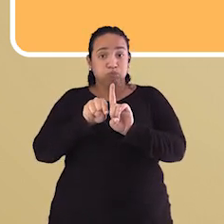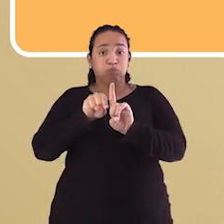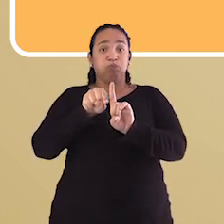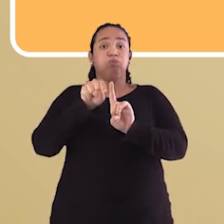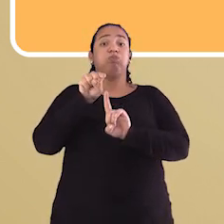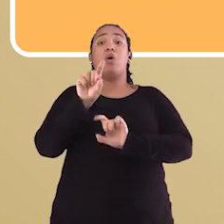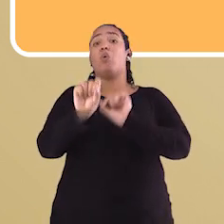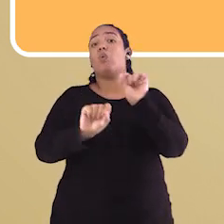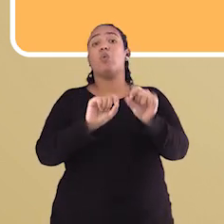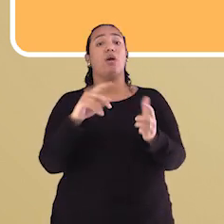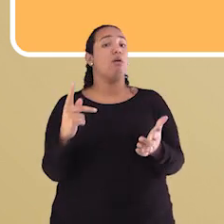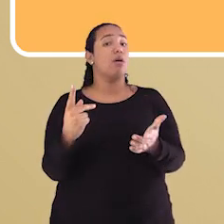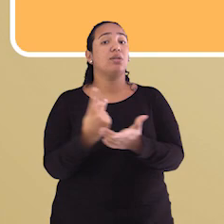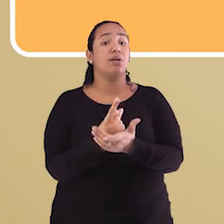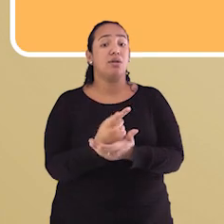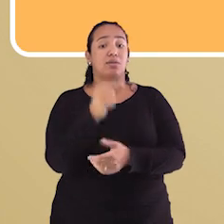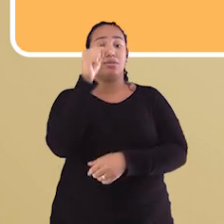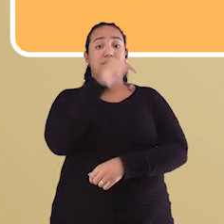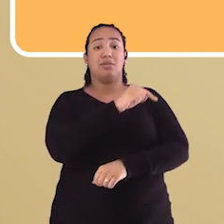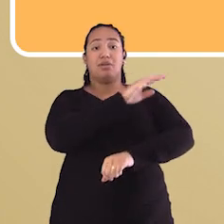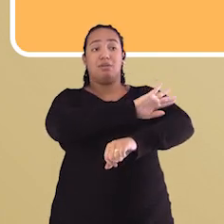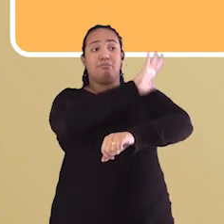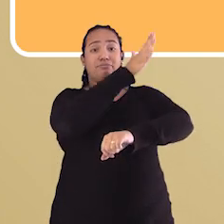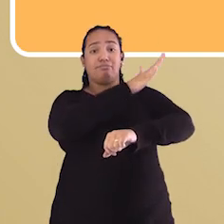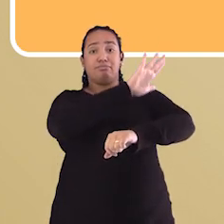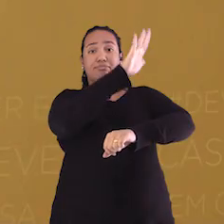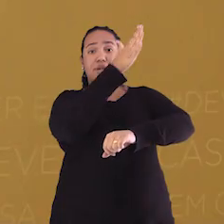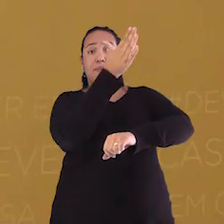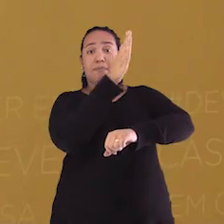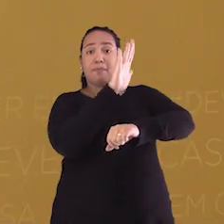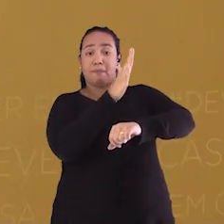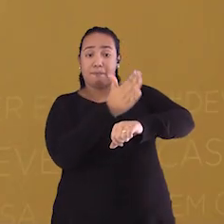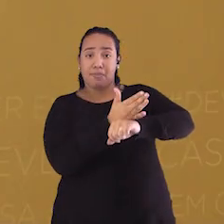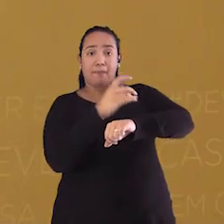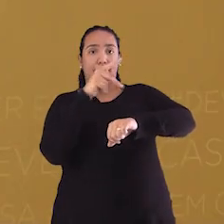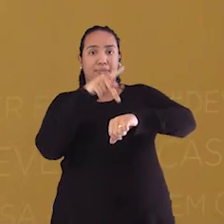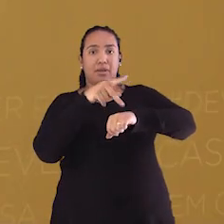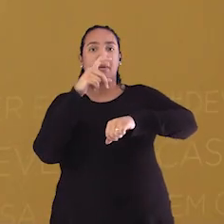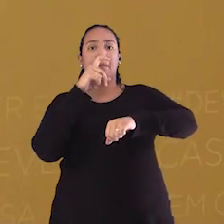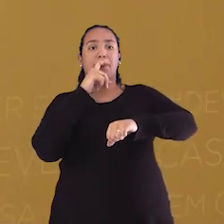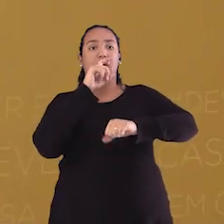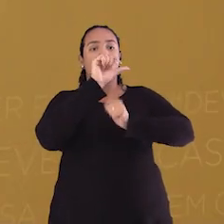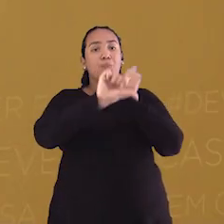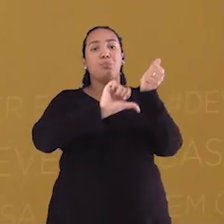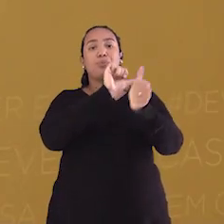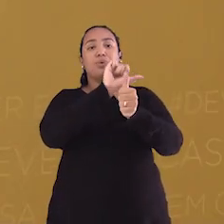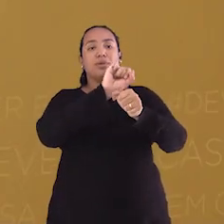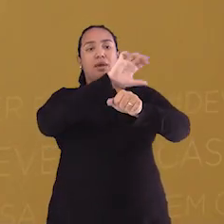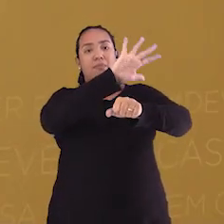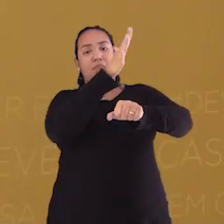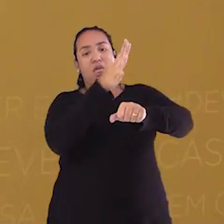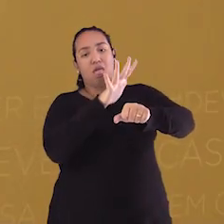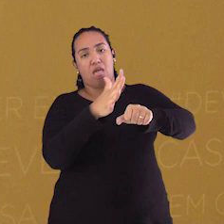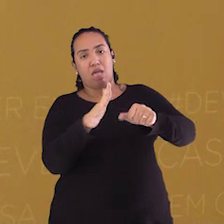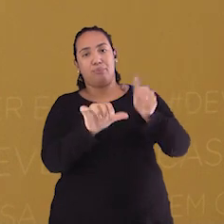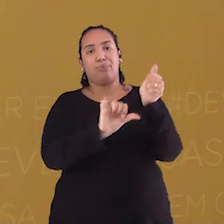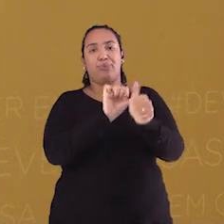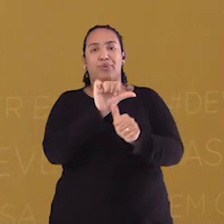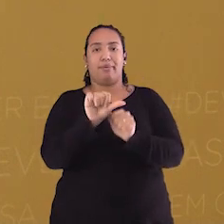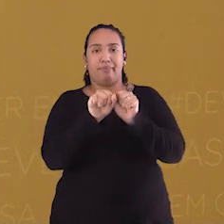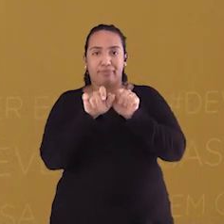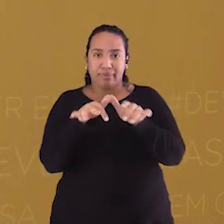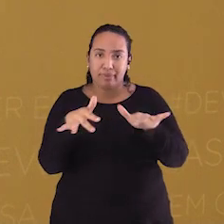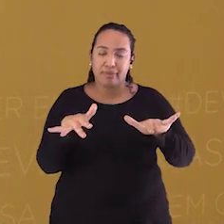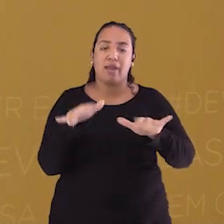do planeta, logo estarão no estado líquido. E isso ocasionará muitos impactos ambientais